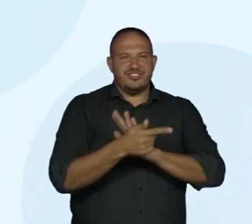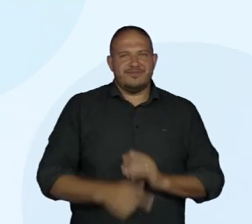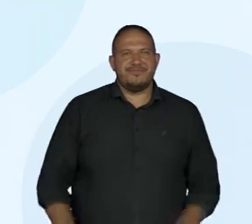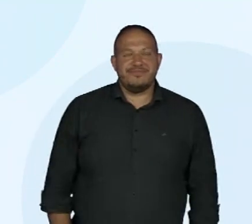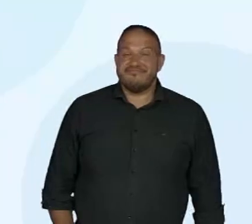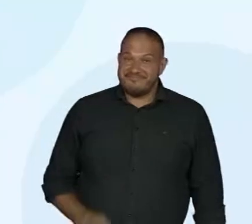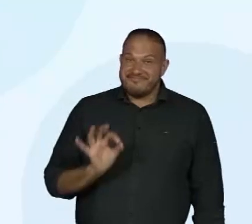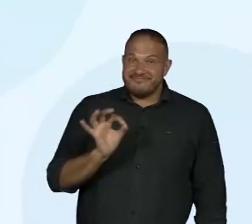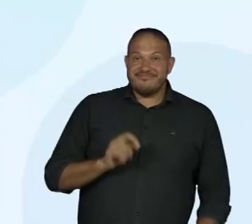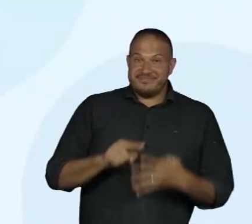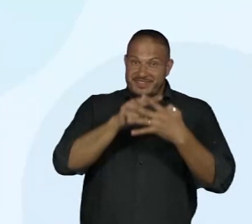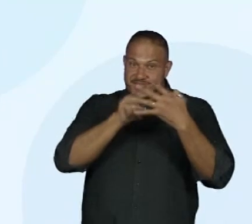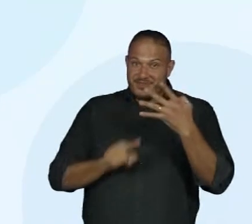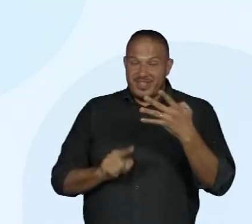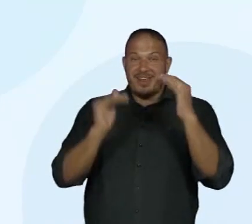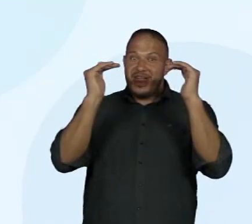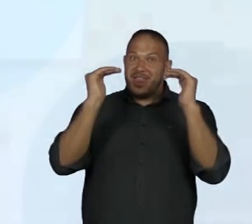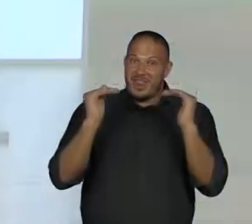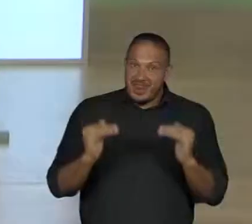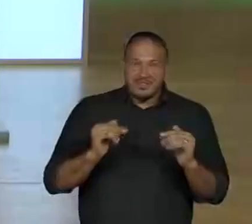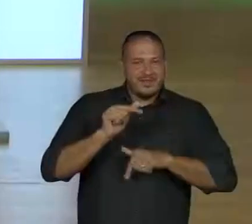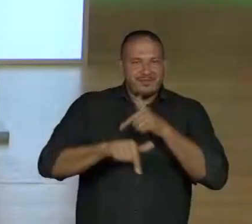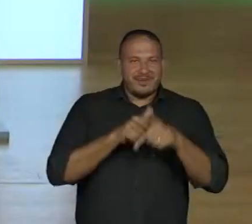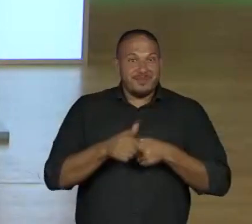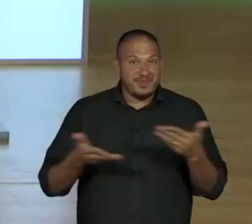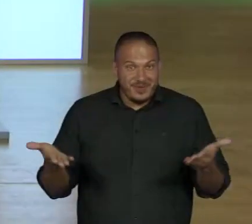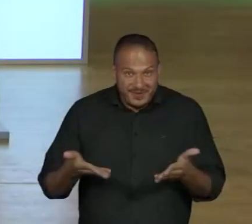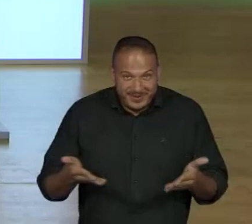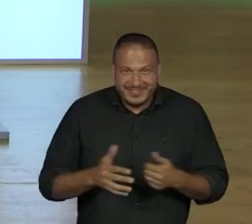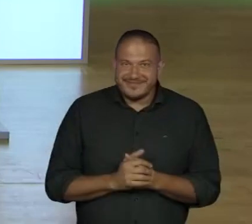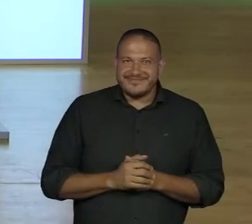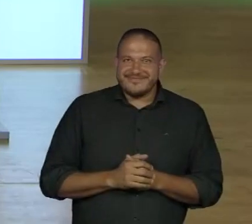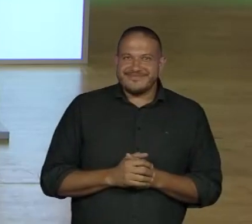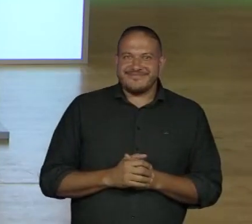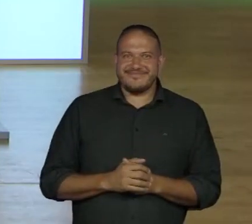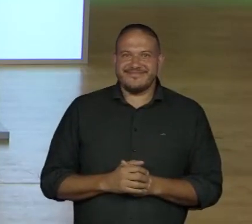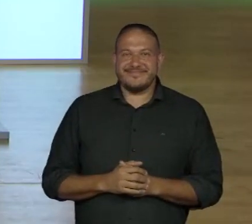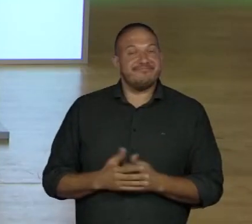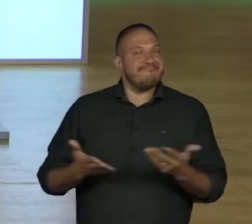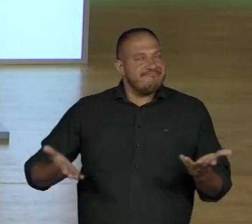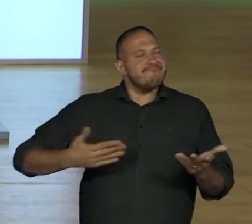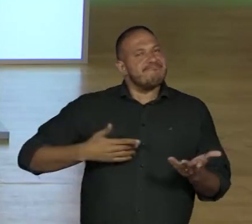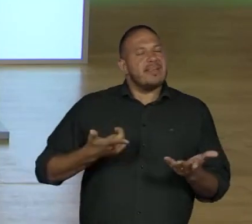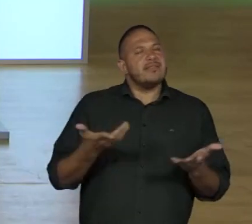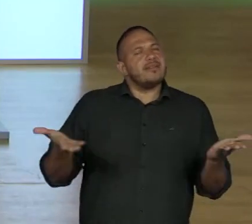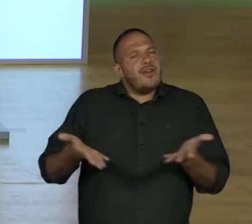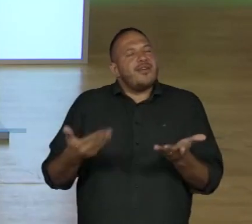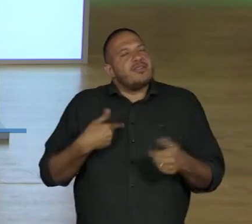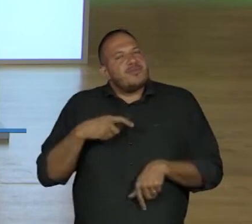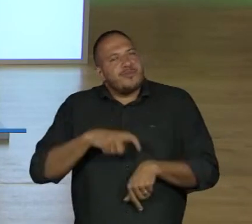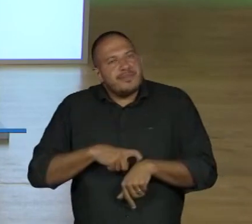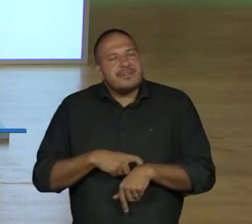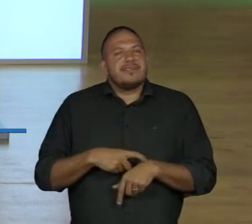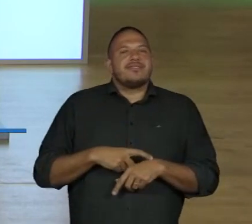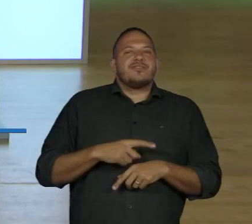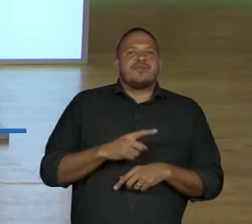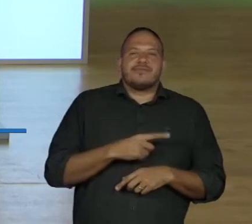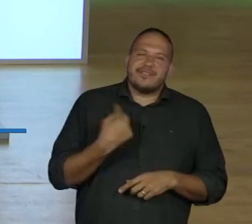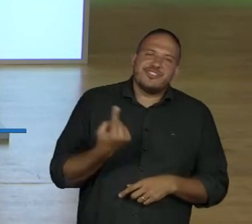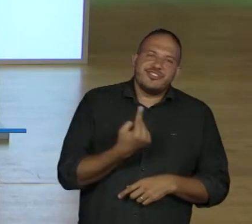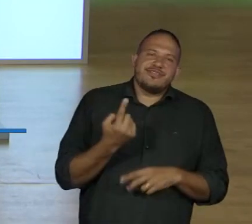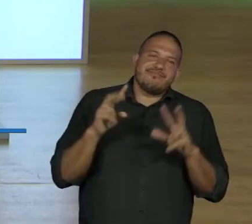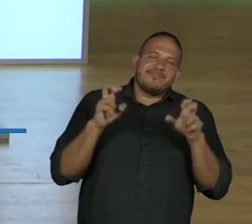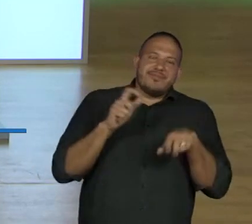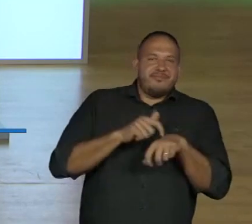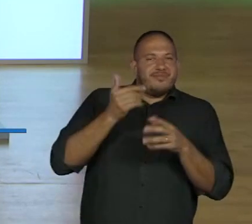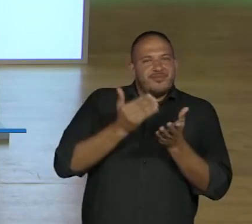então essas são as habilidades que trabalharemos hoje. Então, esse seria o momento, né, que a gente